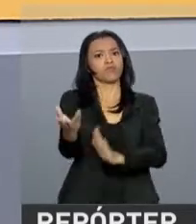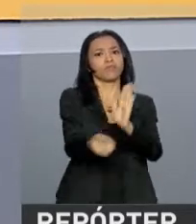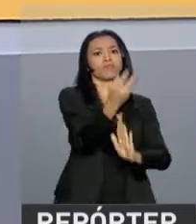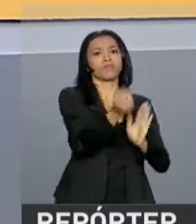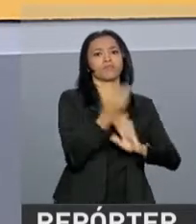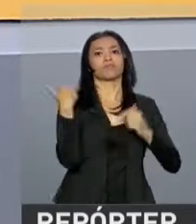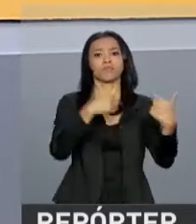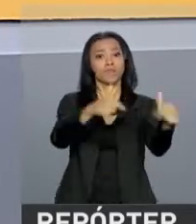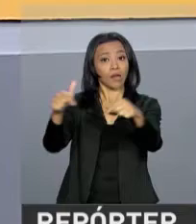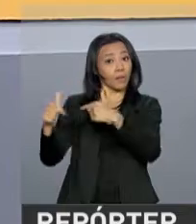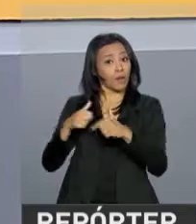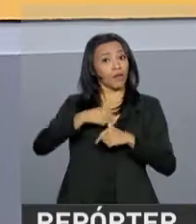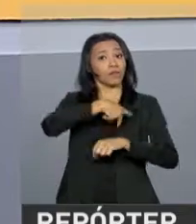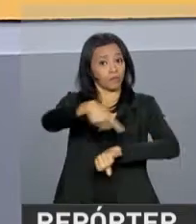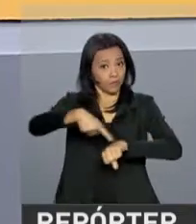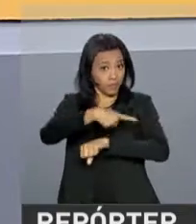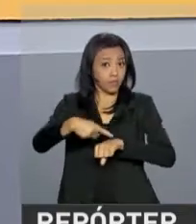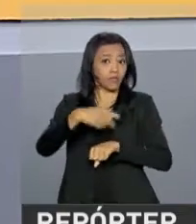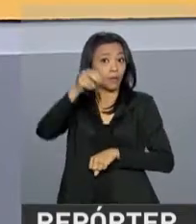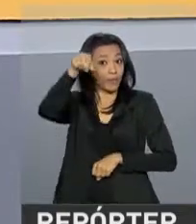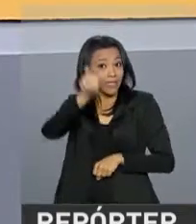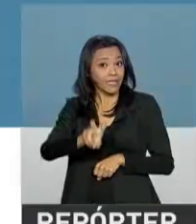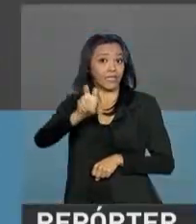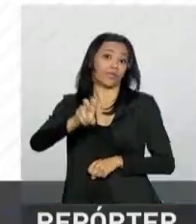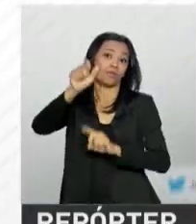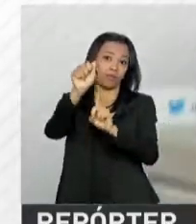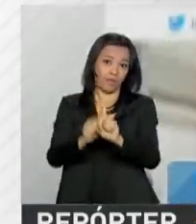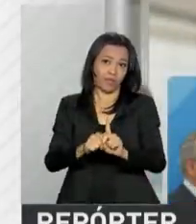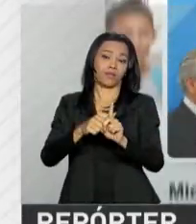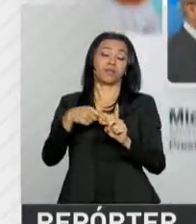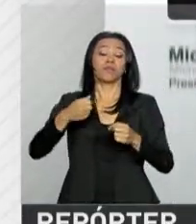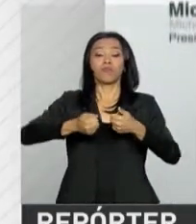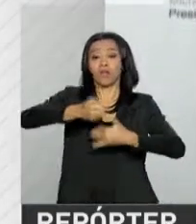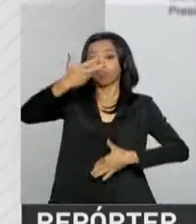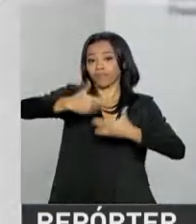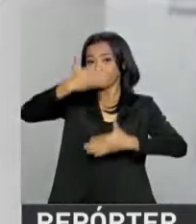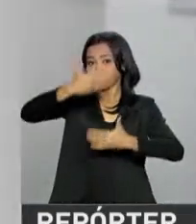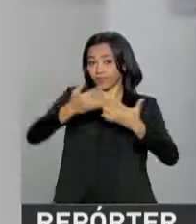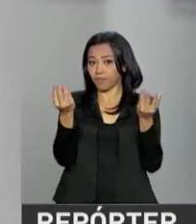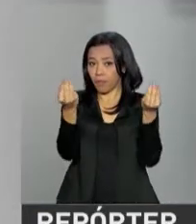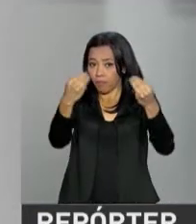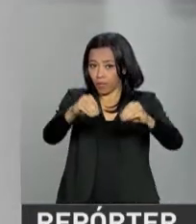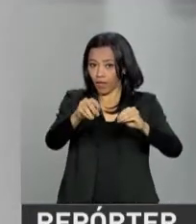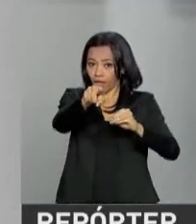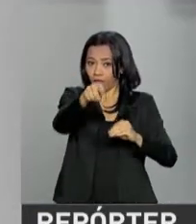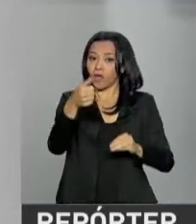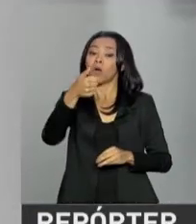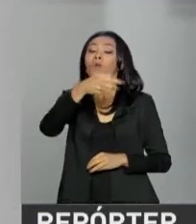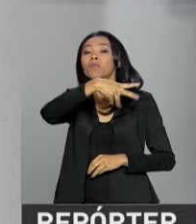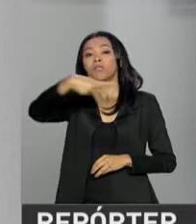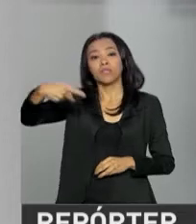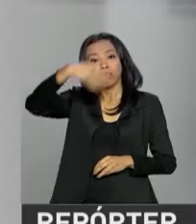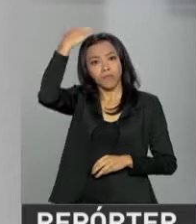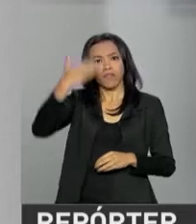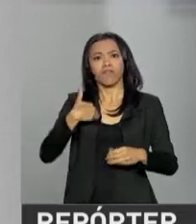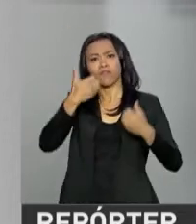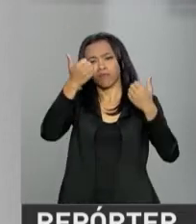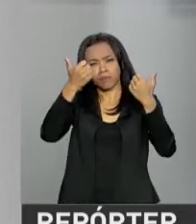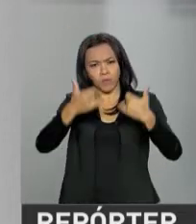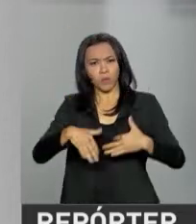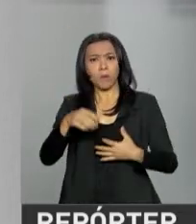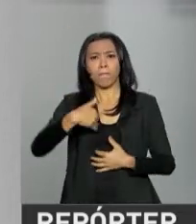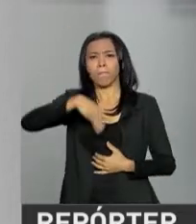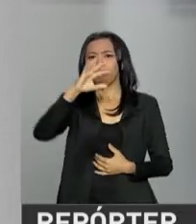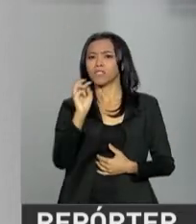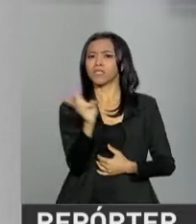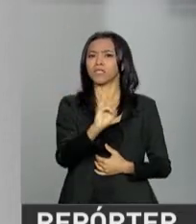quinto mês seguido de alta. Pelas redes sociais, o presidente Michel Temer destacou a criação das mais de 33 mil vagas